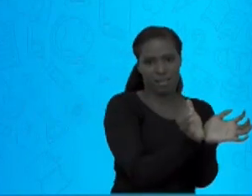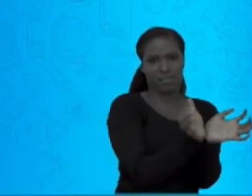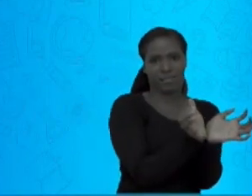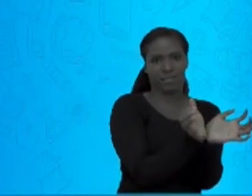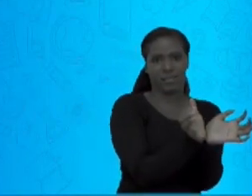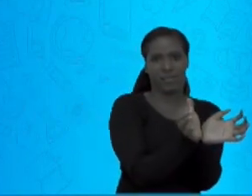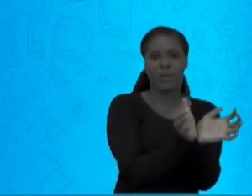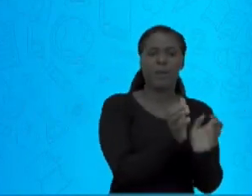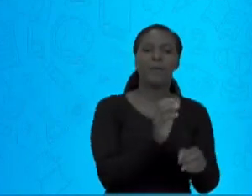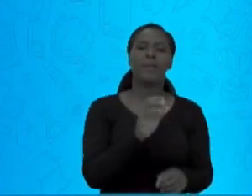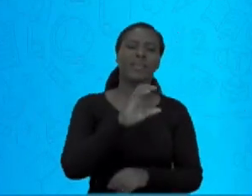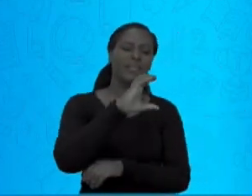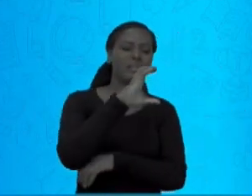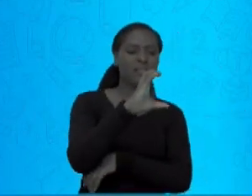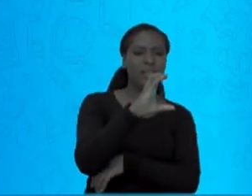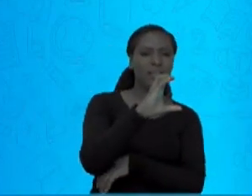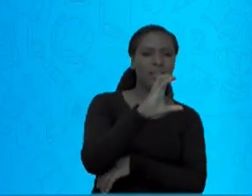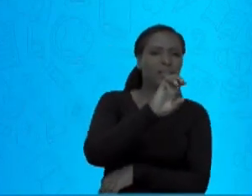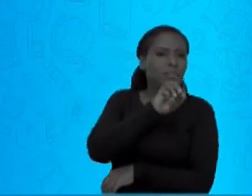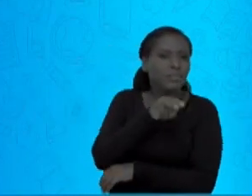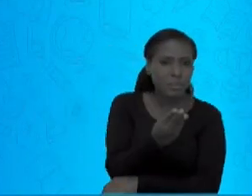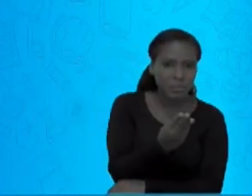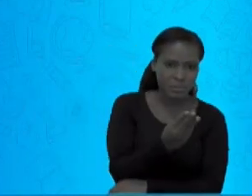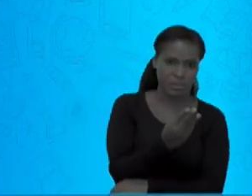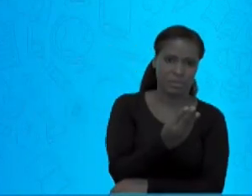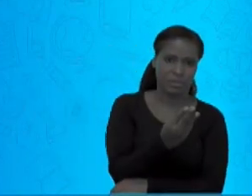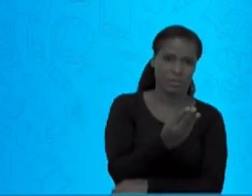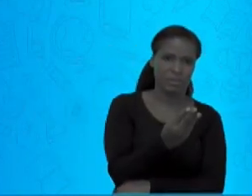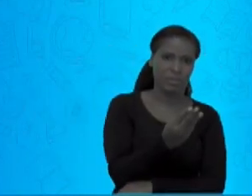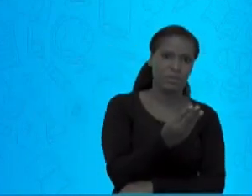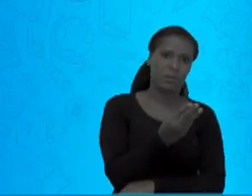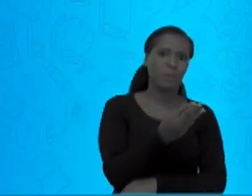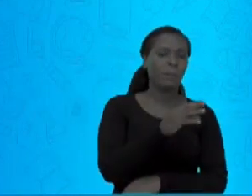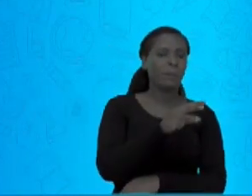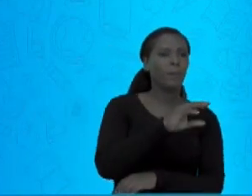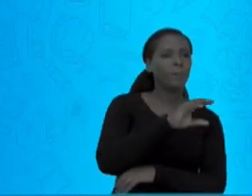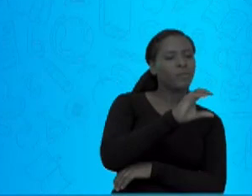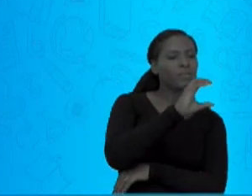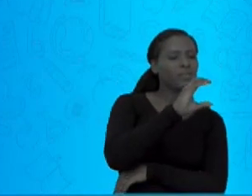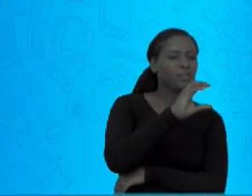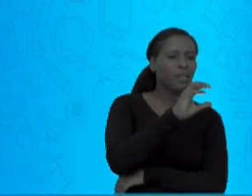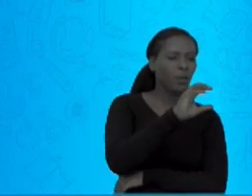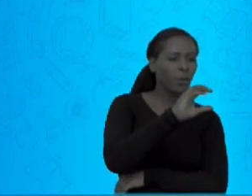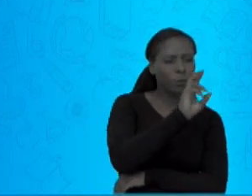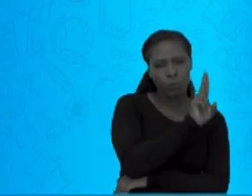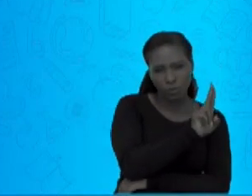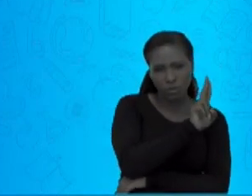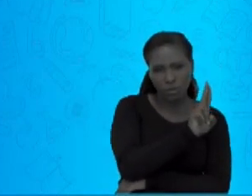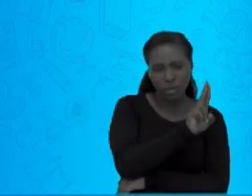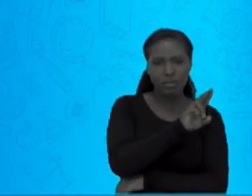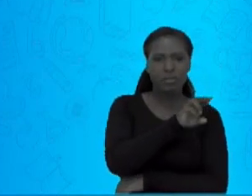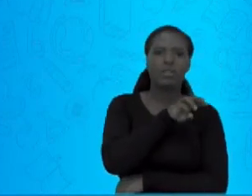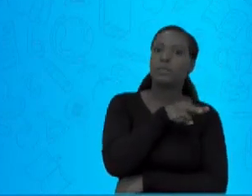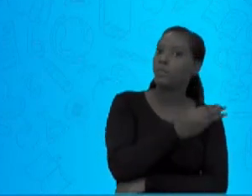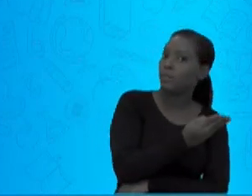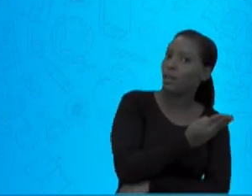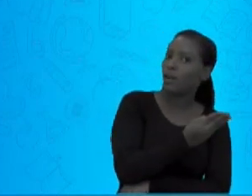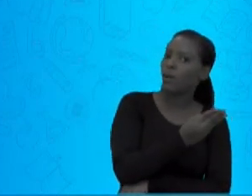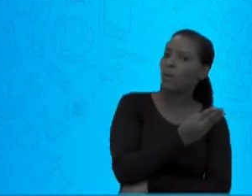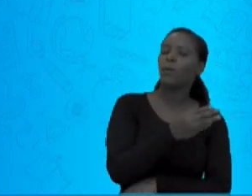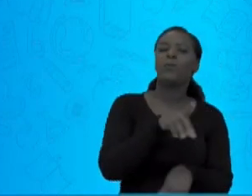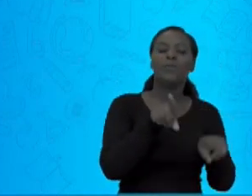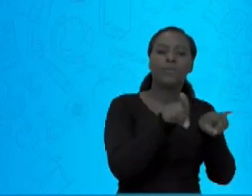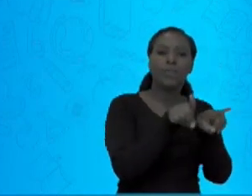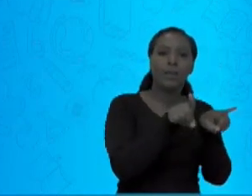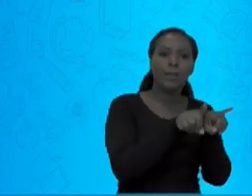de milhar. E aqui, unidades de milhão, dezenas de milhão e centenas